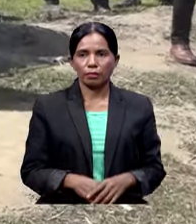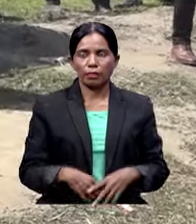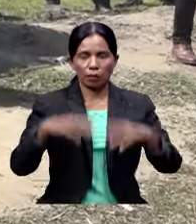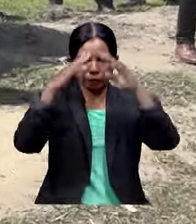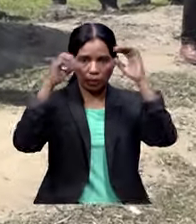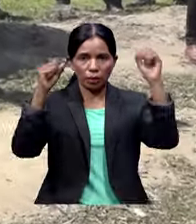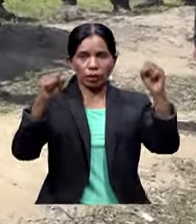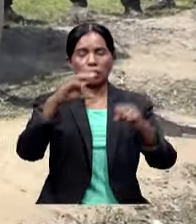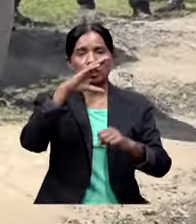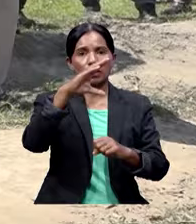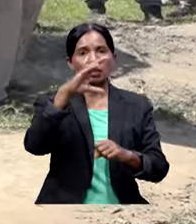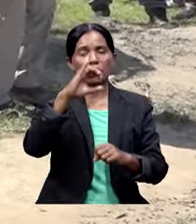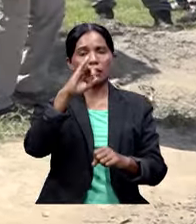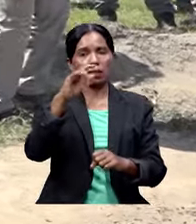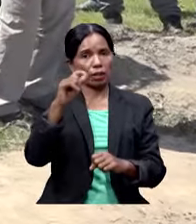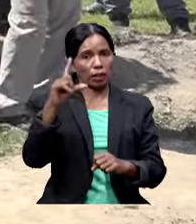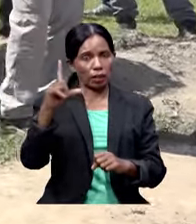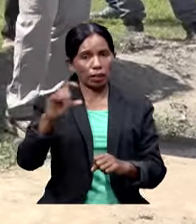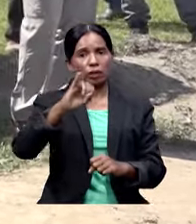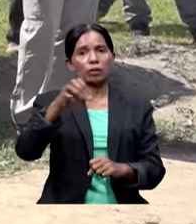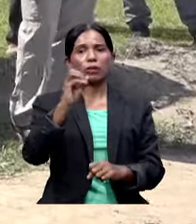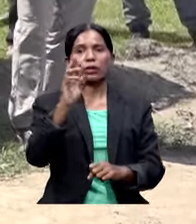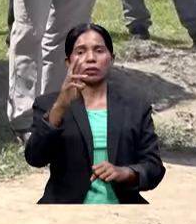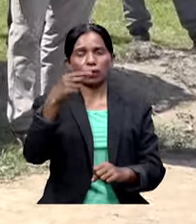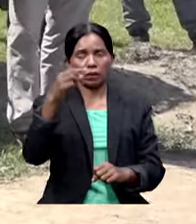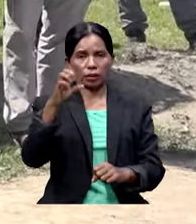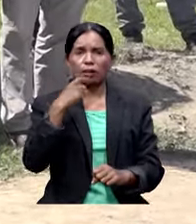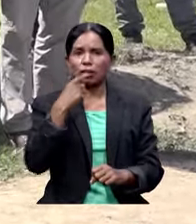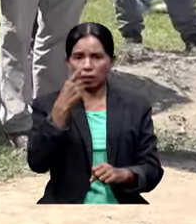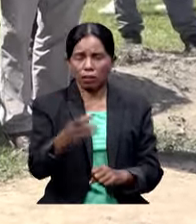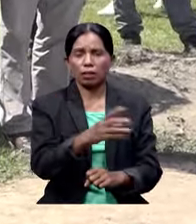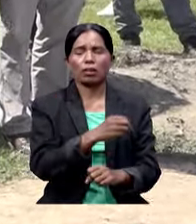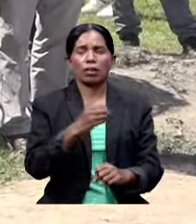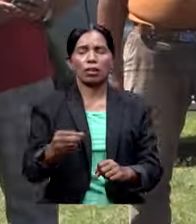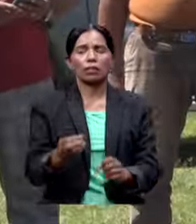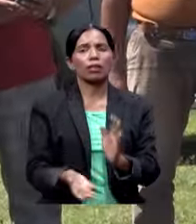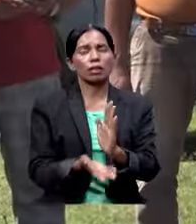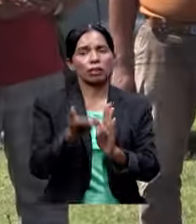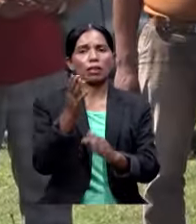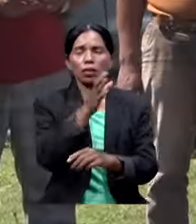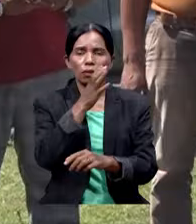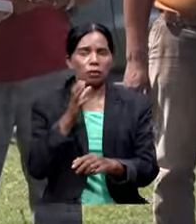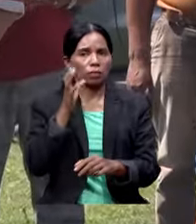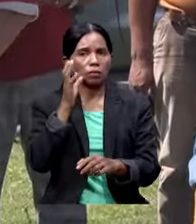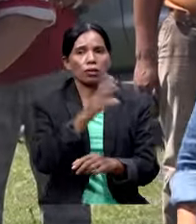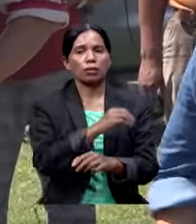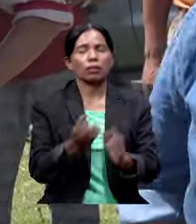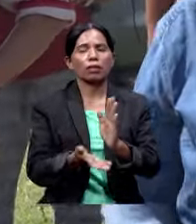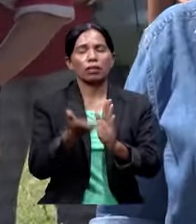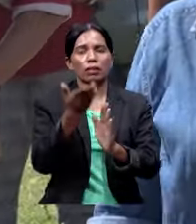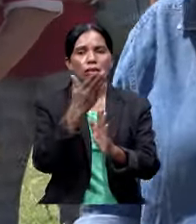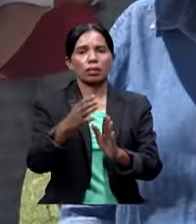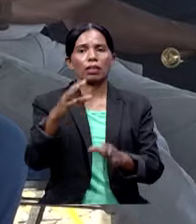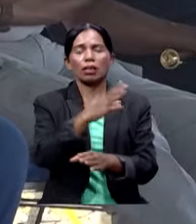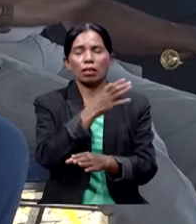Presidente da Câmara de Comércio e Indústria Timor-Leste, Jorge Manuel de Araújo Serrano Hatete, ato diversifica o setor da agricultura, onde a produção